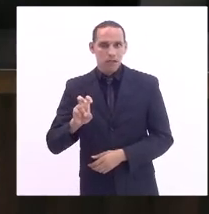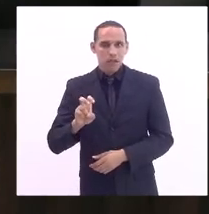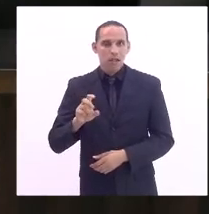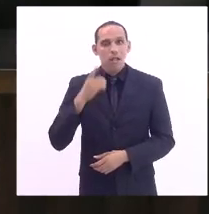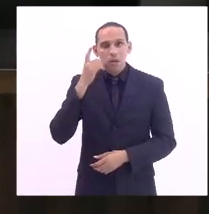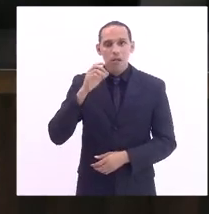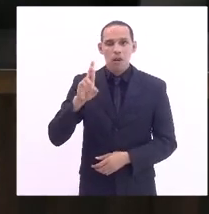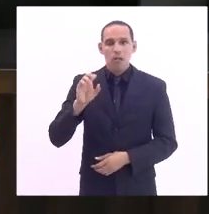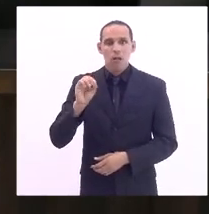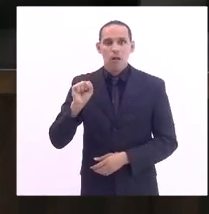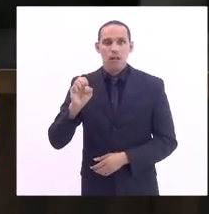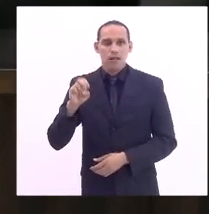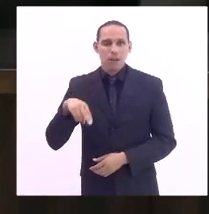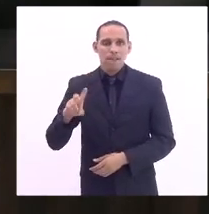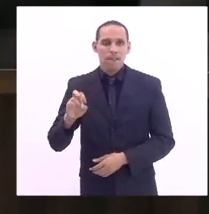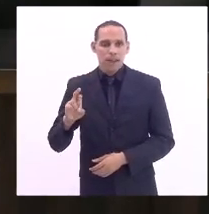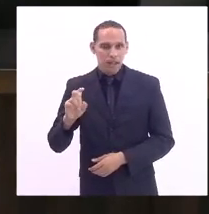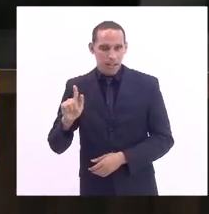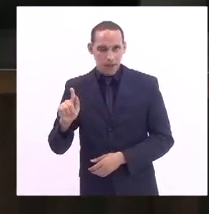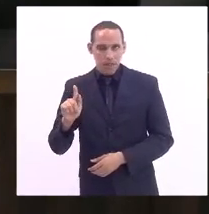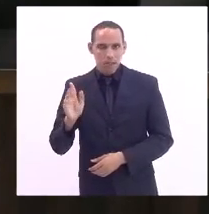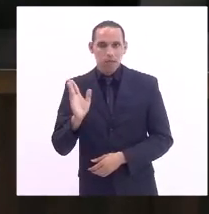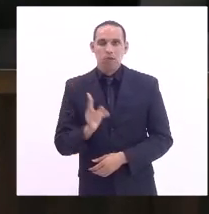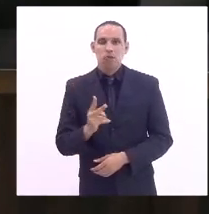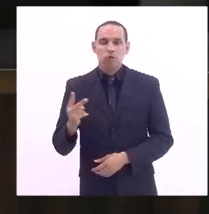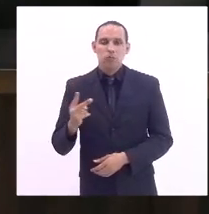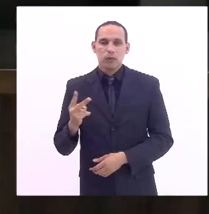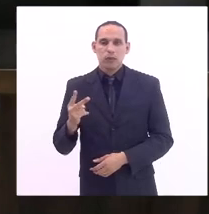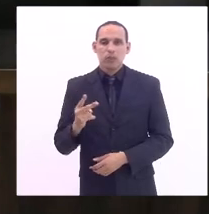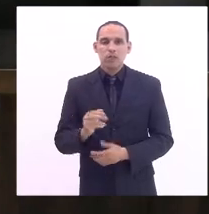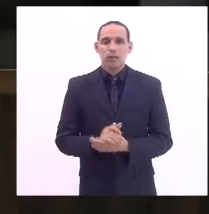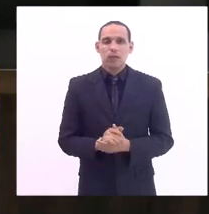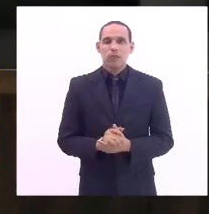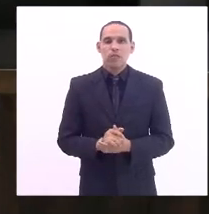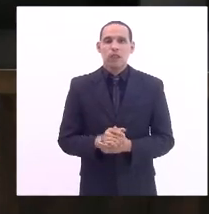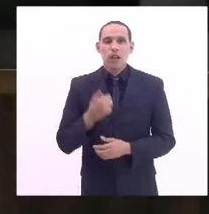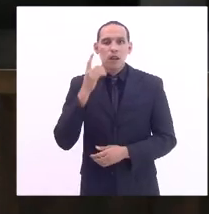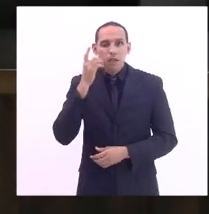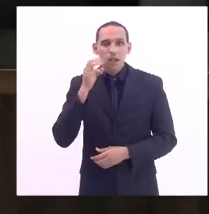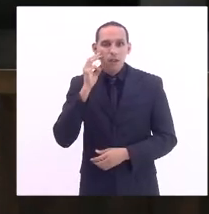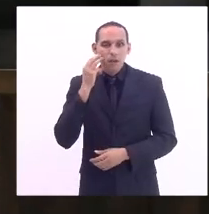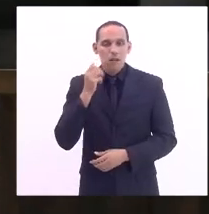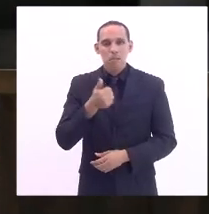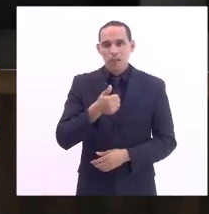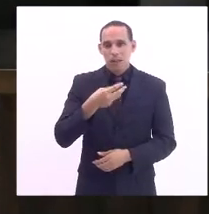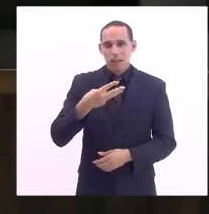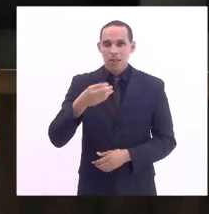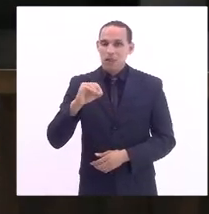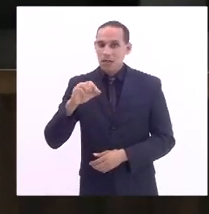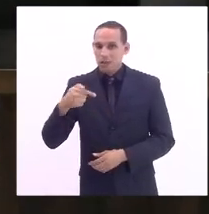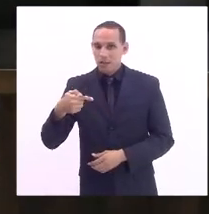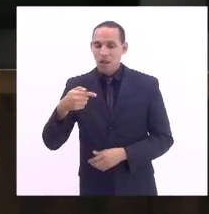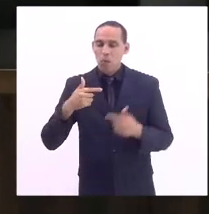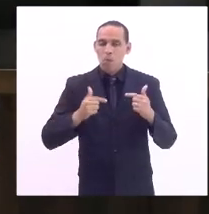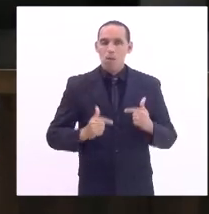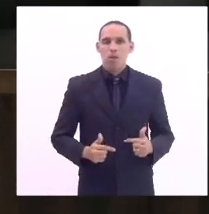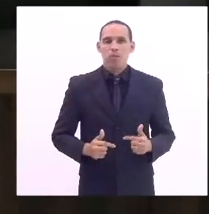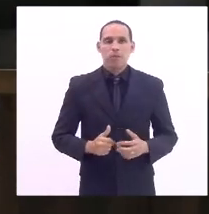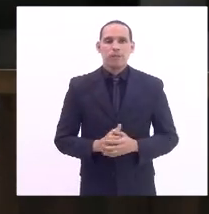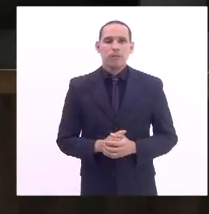Rosenberg Reis. 985 de 22. Abstenção. Deputado Valdeck. 1307, por favor, abstenção.